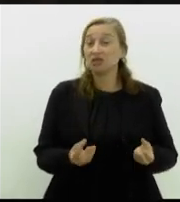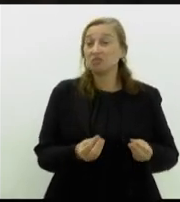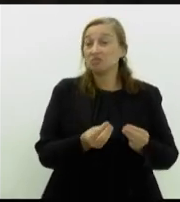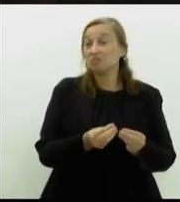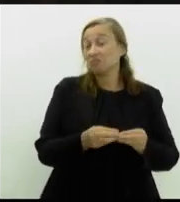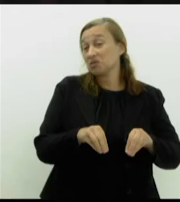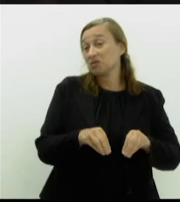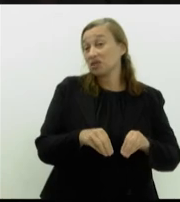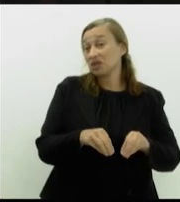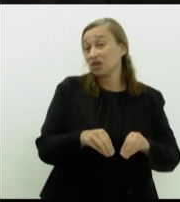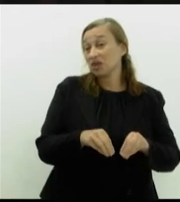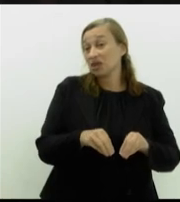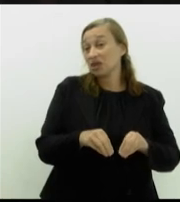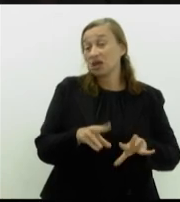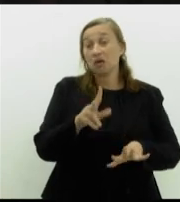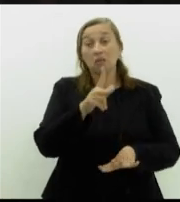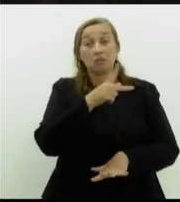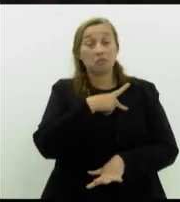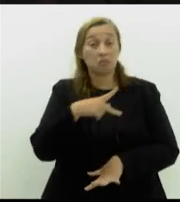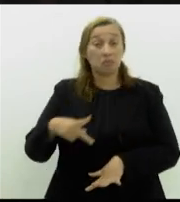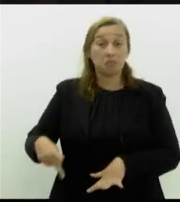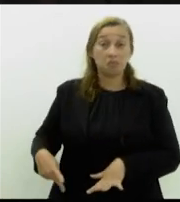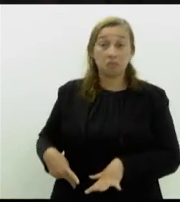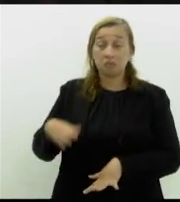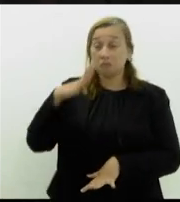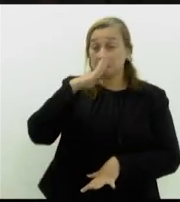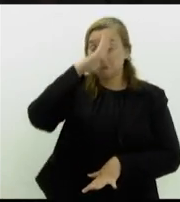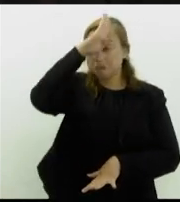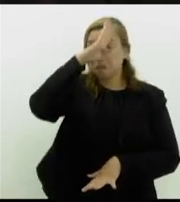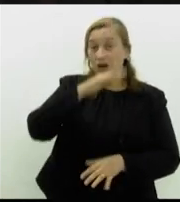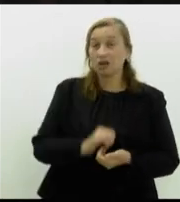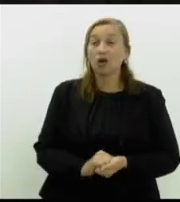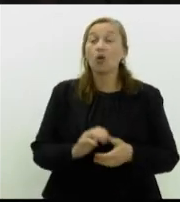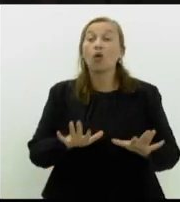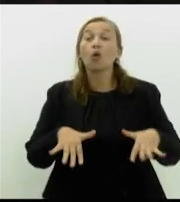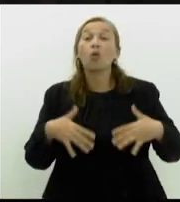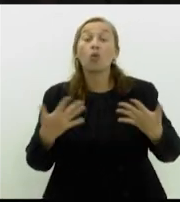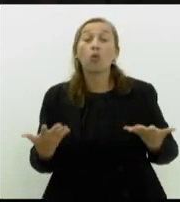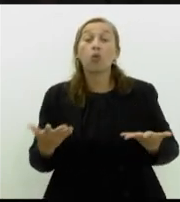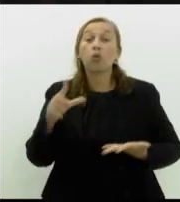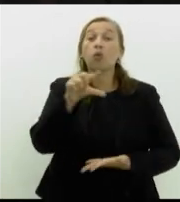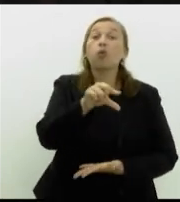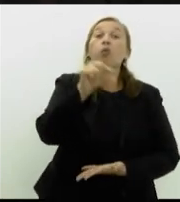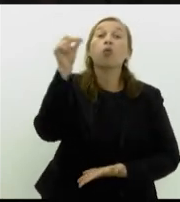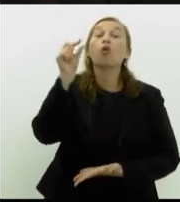pelo então presidente Bolsonaro, quando decidiu,